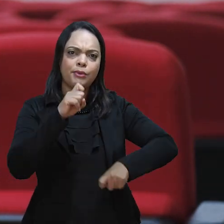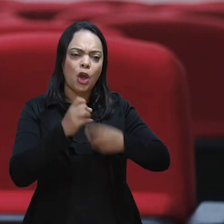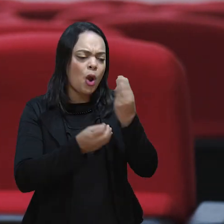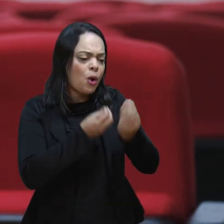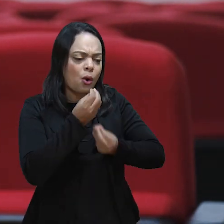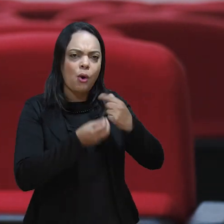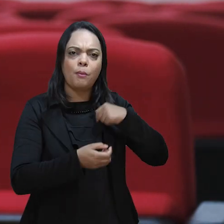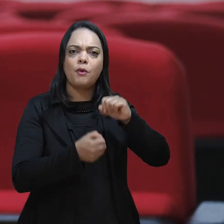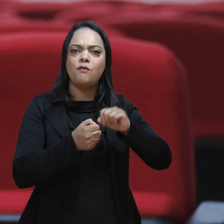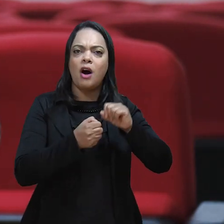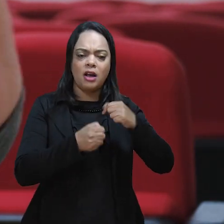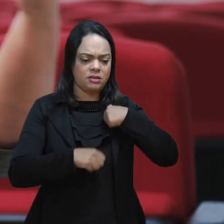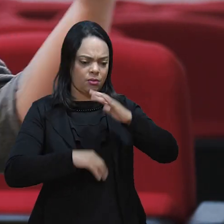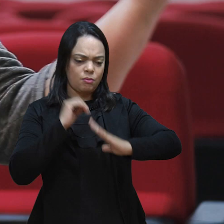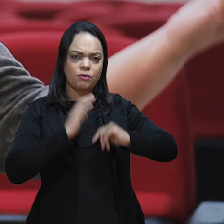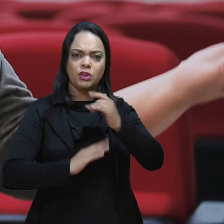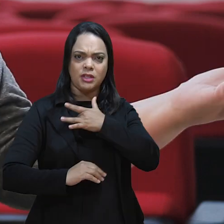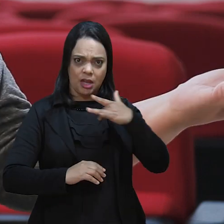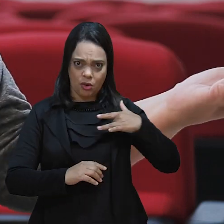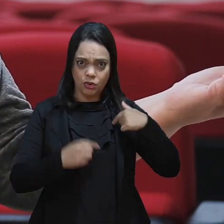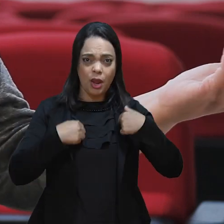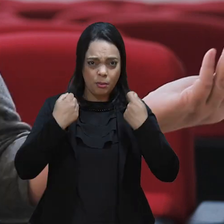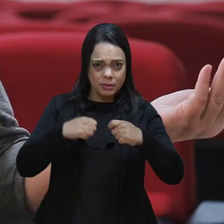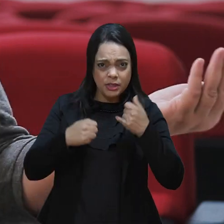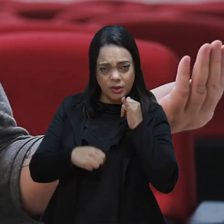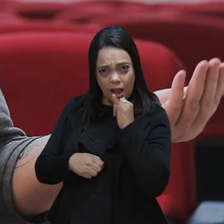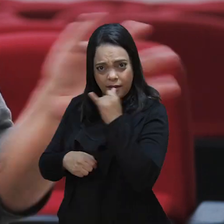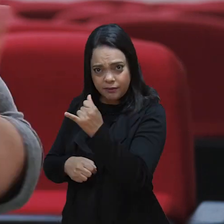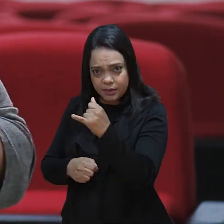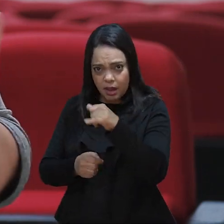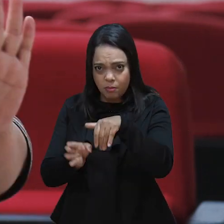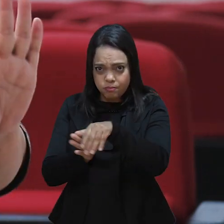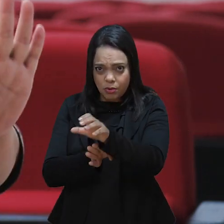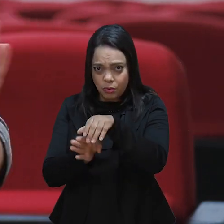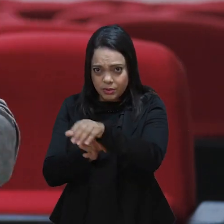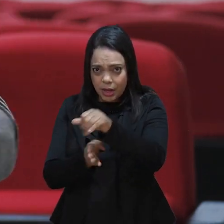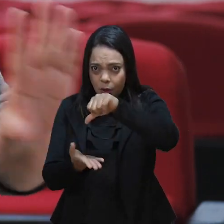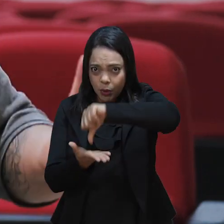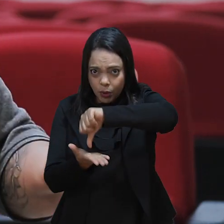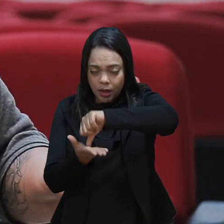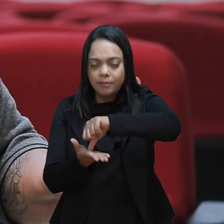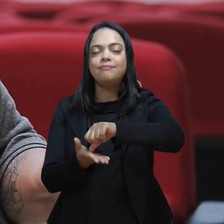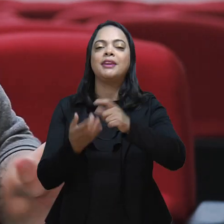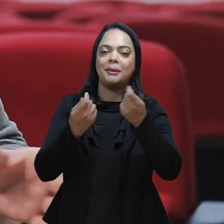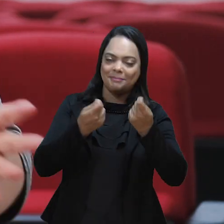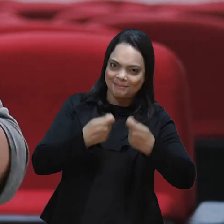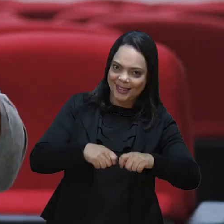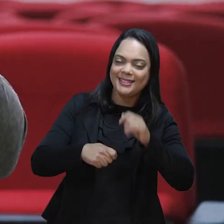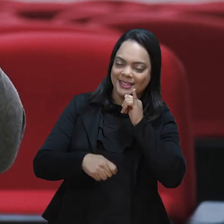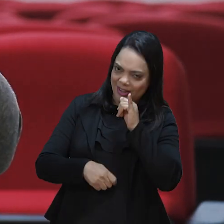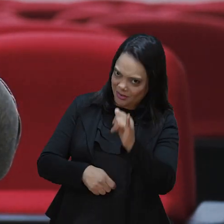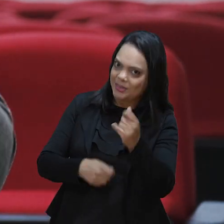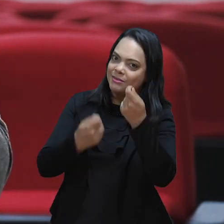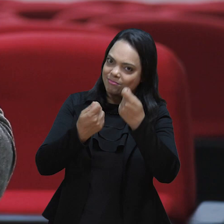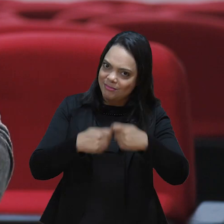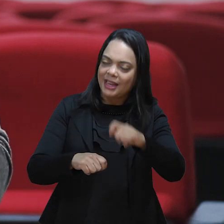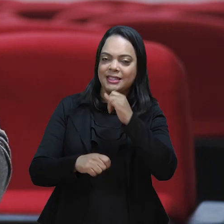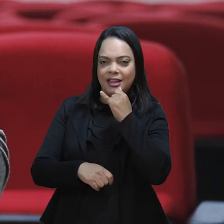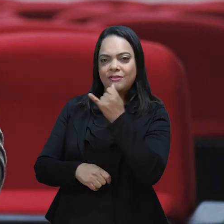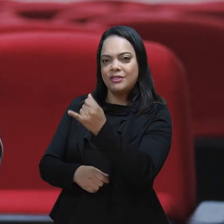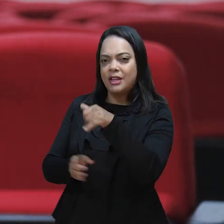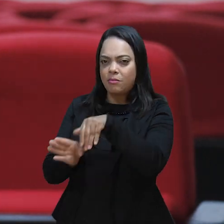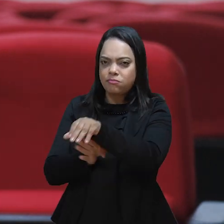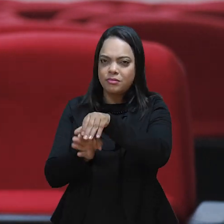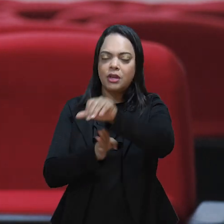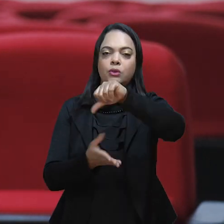devo tomar enquanto profissional de saúde? Eu preciso notificar o conselho tutelar? E precisa, né? A gente já diz aqui precisa. A gente precisa entender claramente